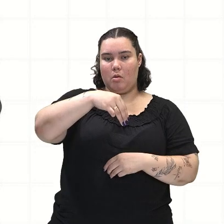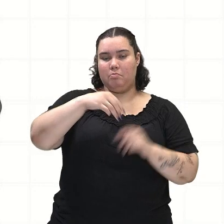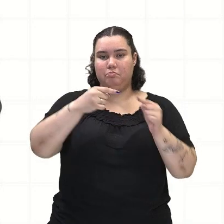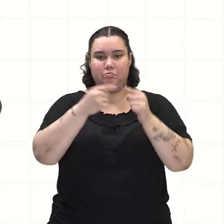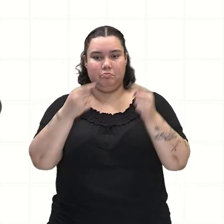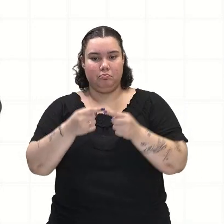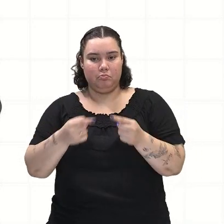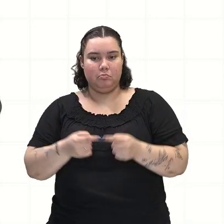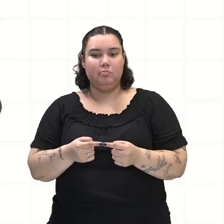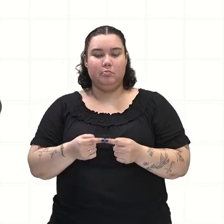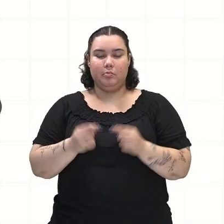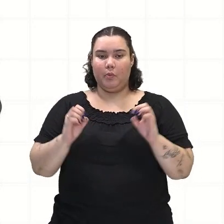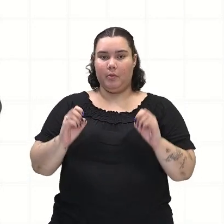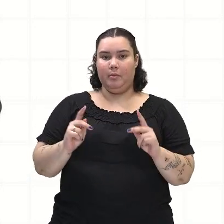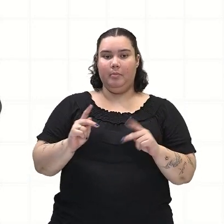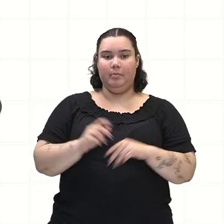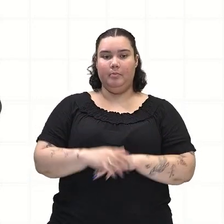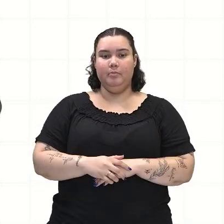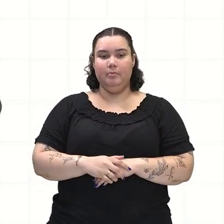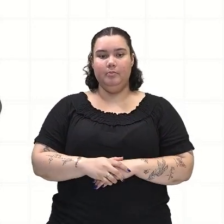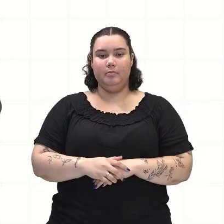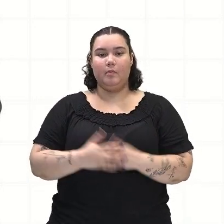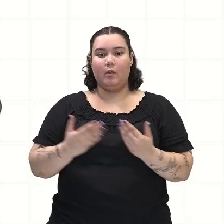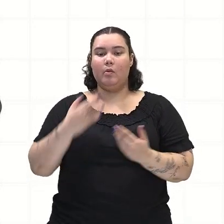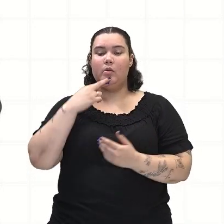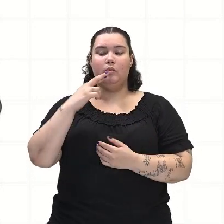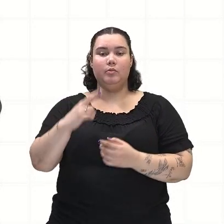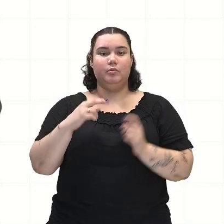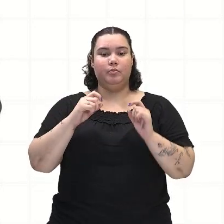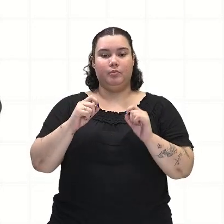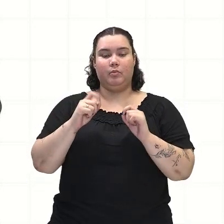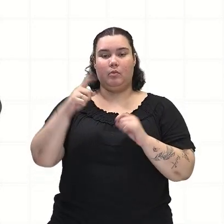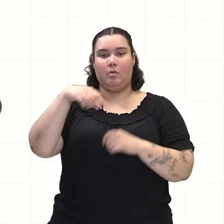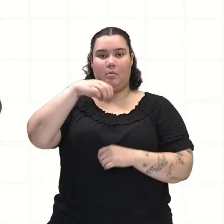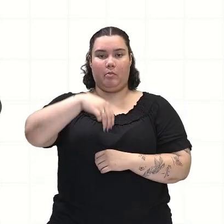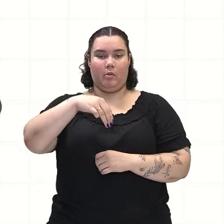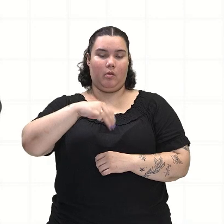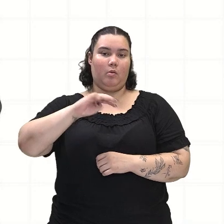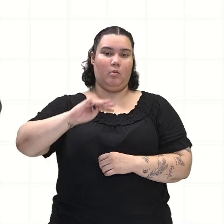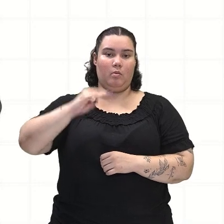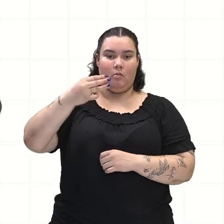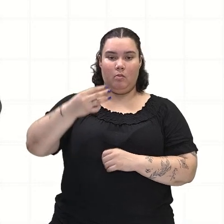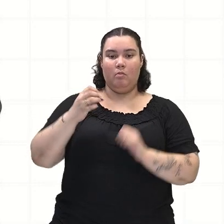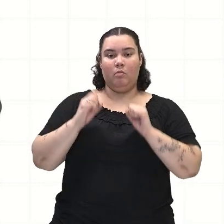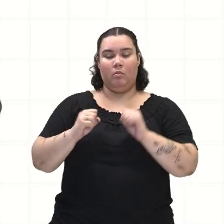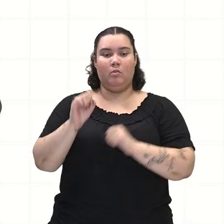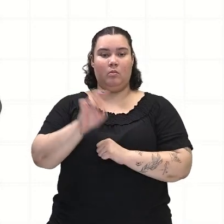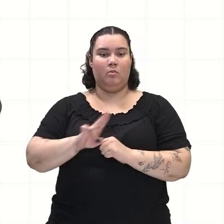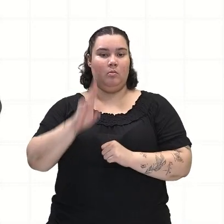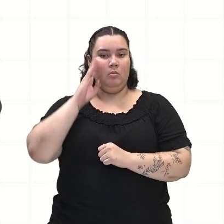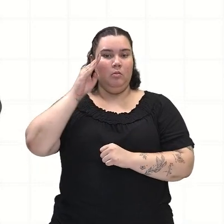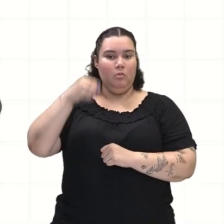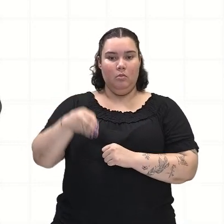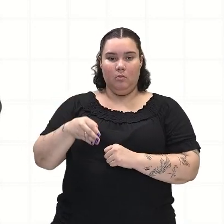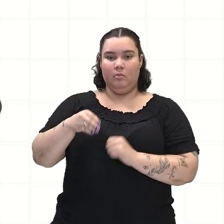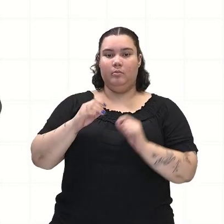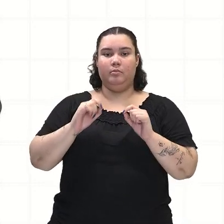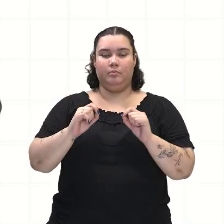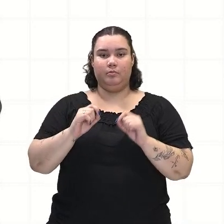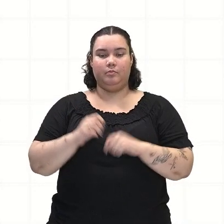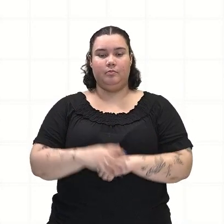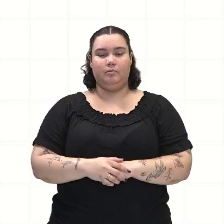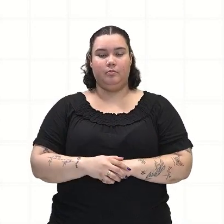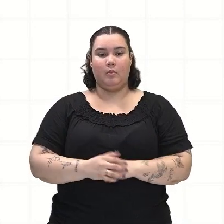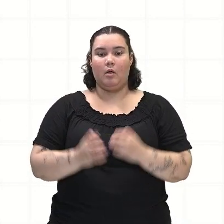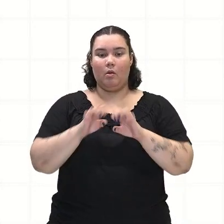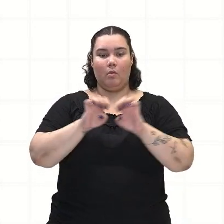em metro. Ok. Então, o resultado vai ser em metro cúbico. Posso aplicar diretamente na